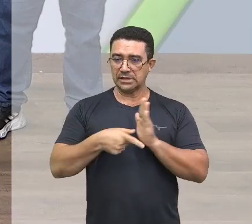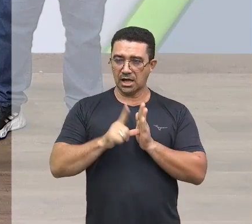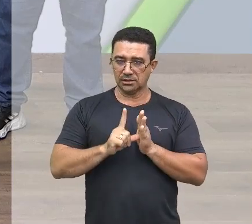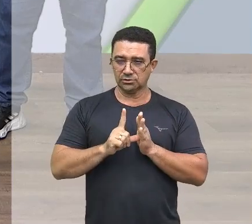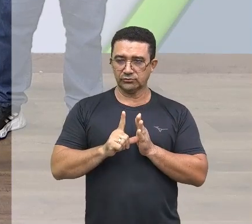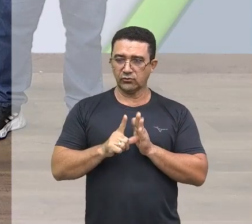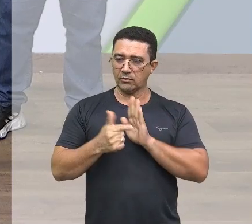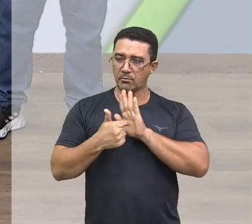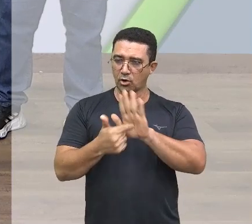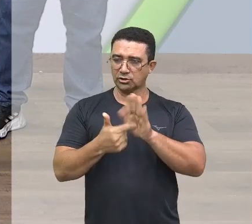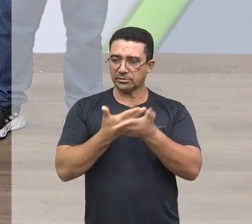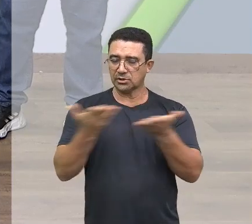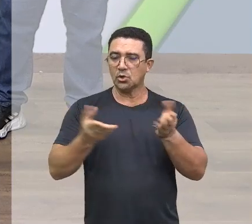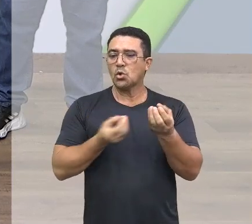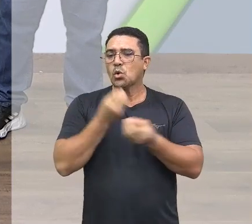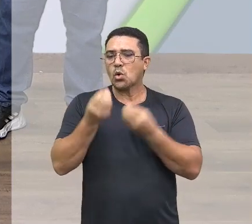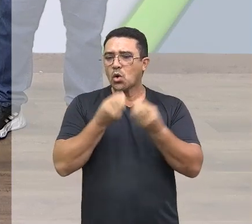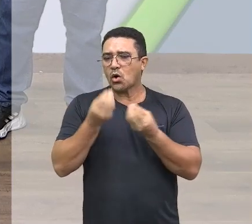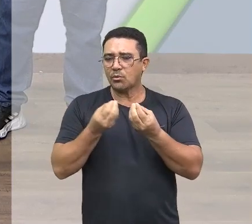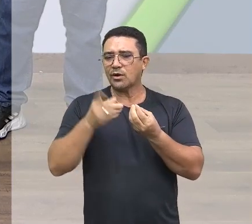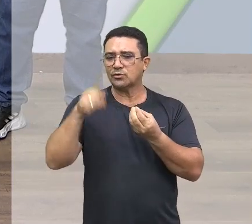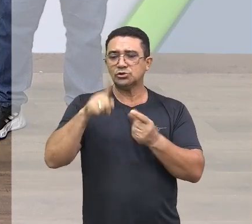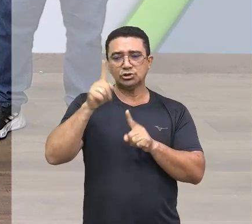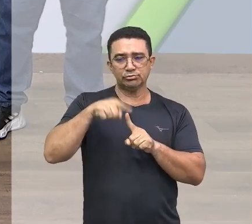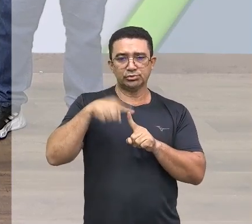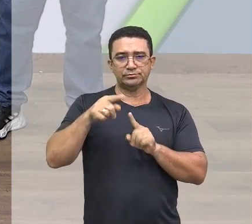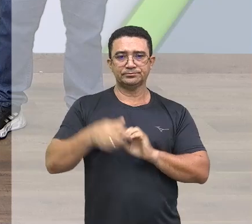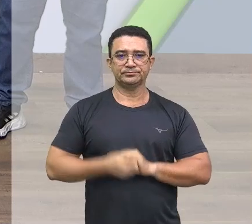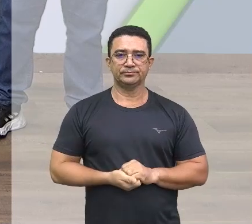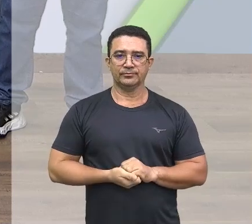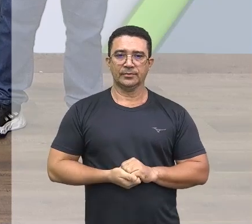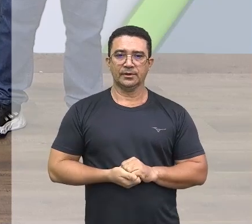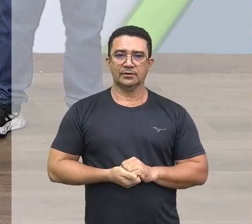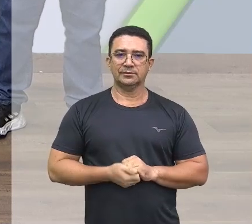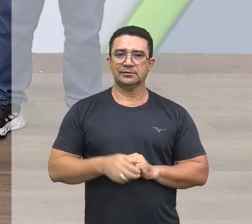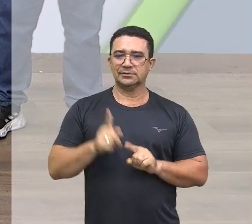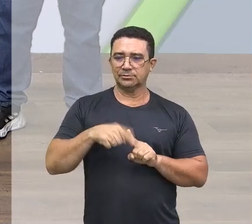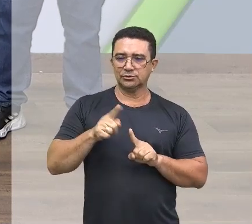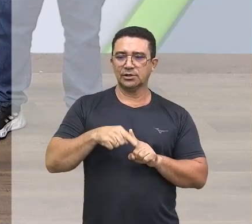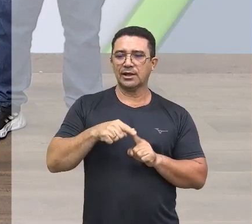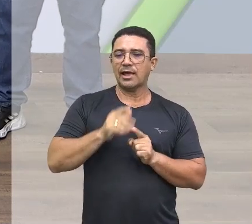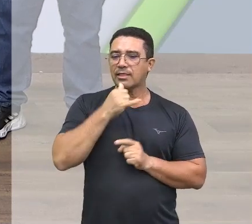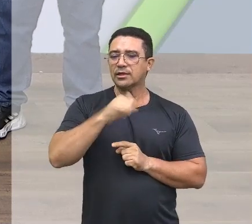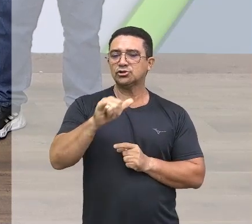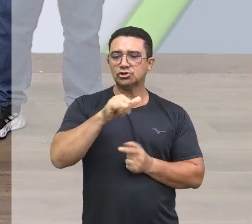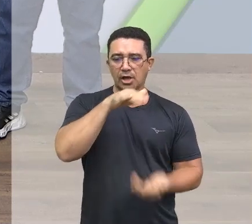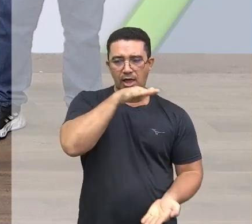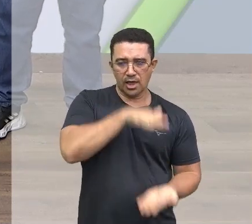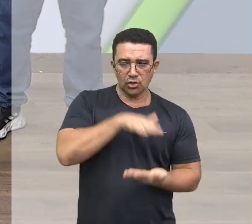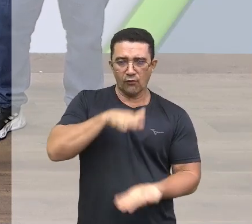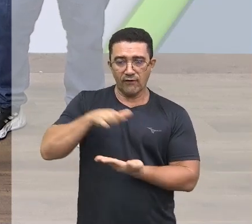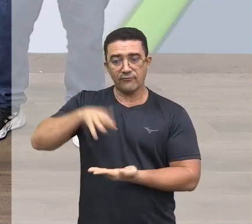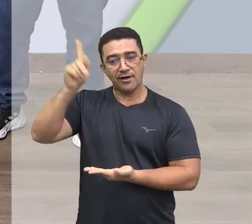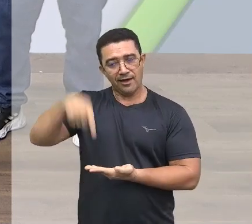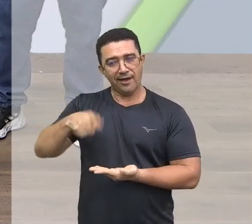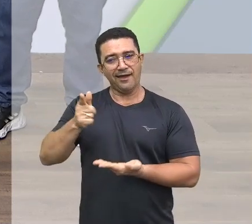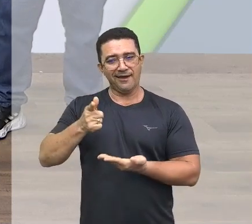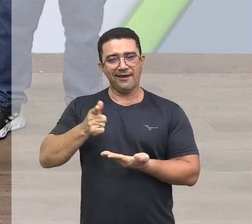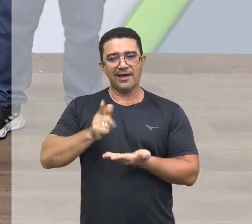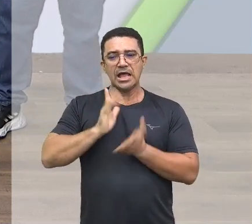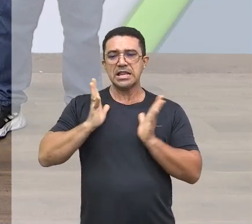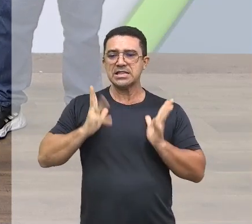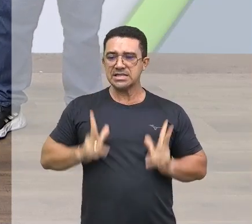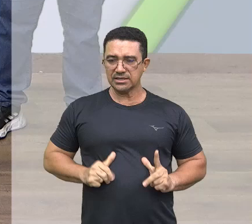nós precisamos saber quais são as fontes de energia renovável. Olha só. As fontes de energia são consideradas limpas, essas que